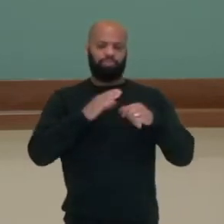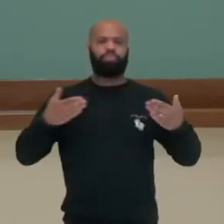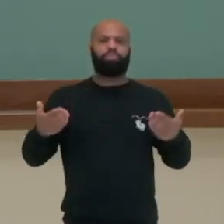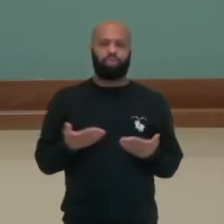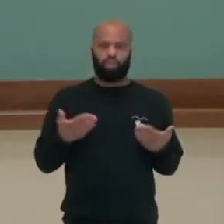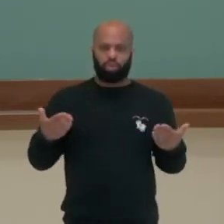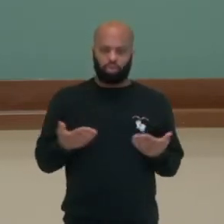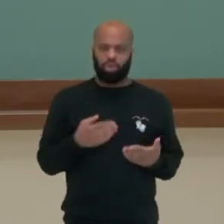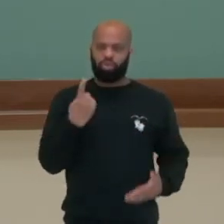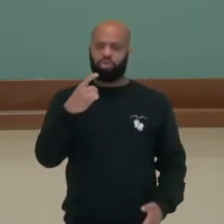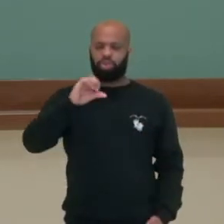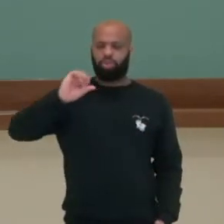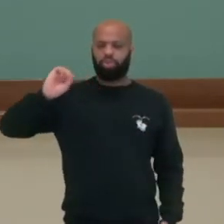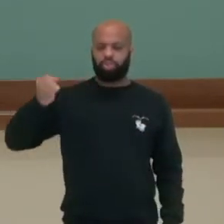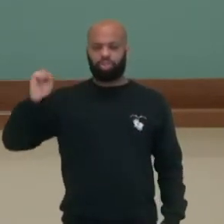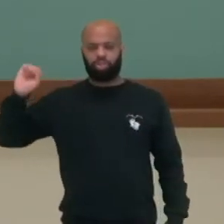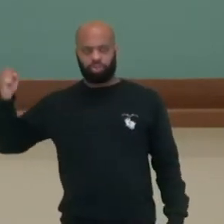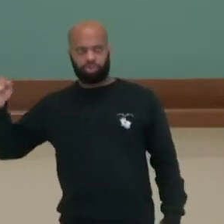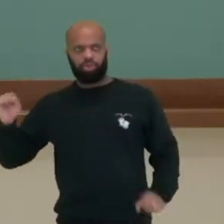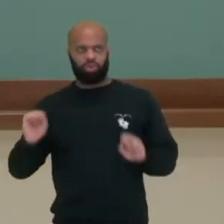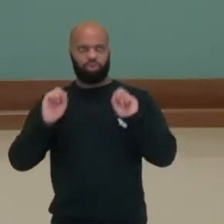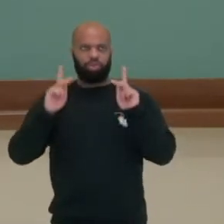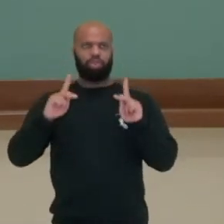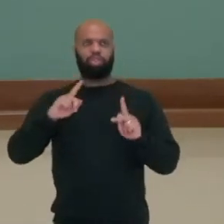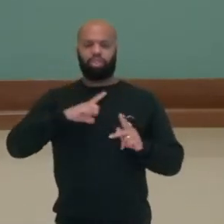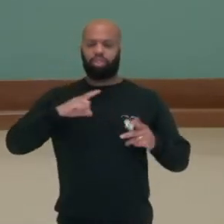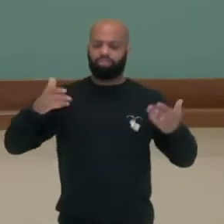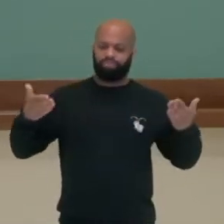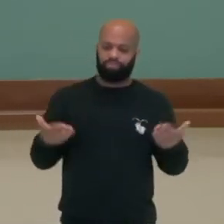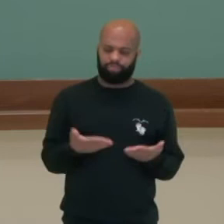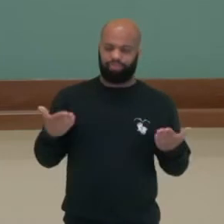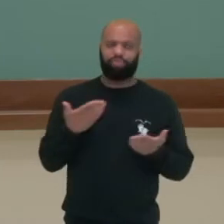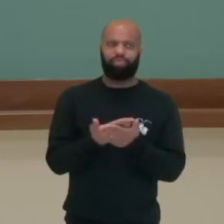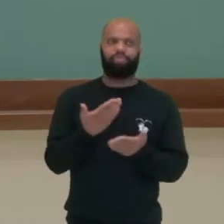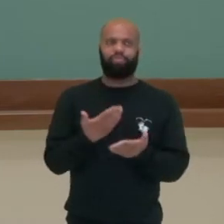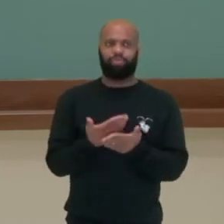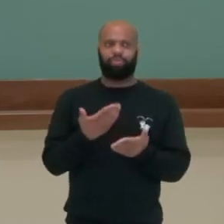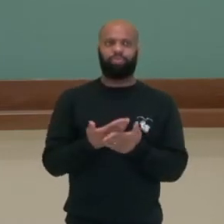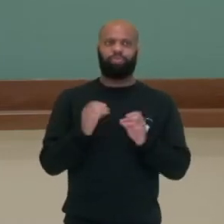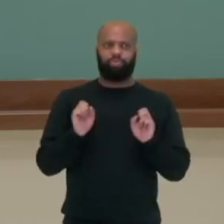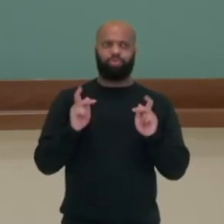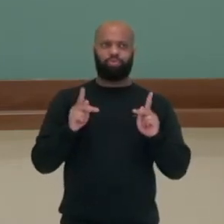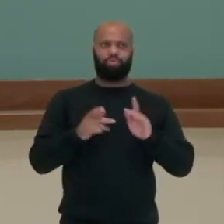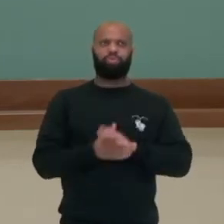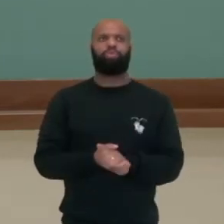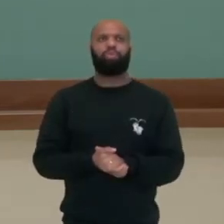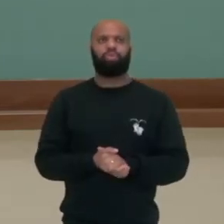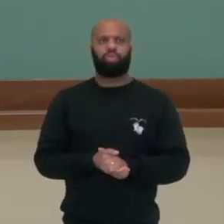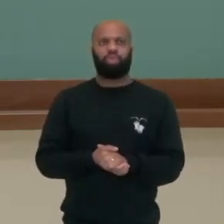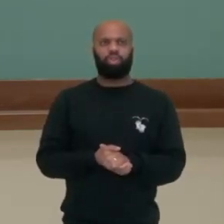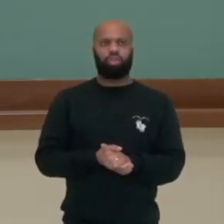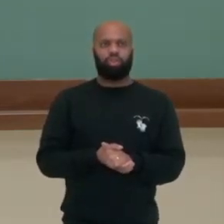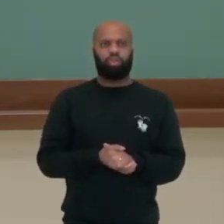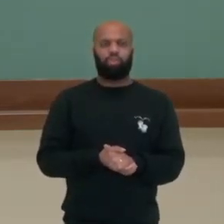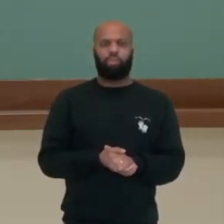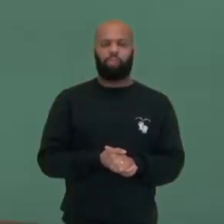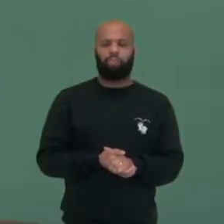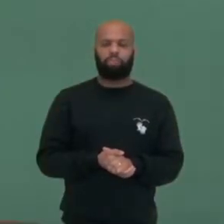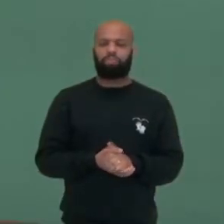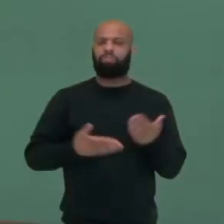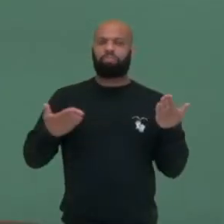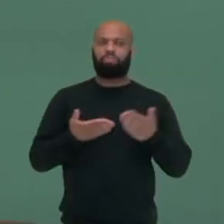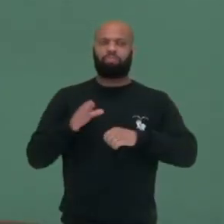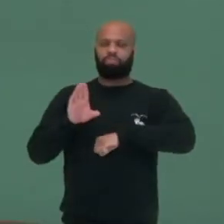do Brasil, que é de 1988, sobre a qual nós vamos falar nessa aula. Vem com a gente! Falando